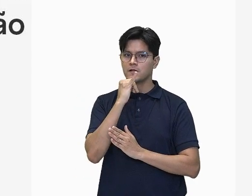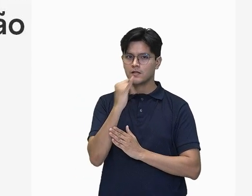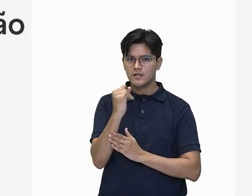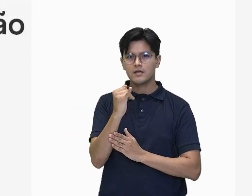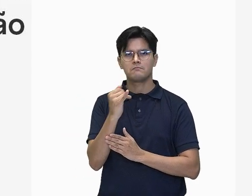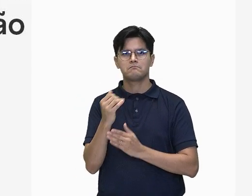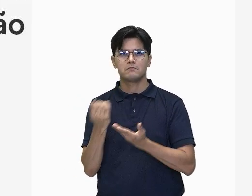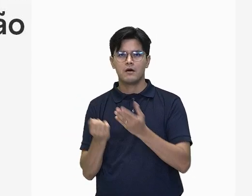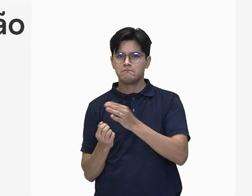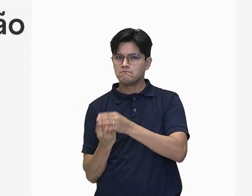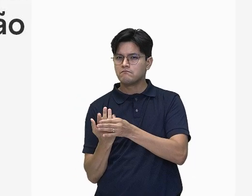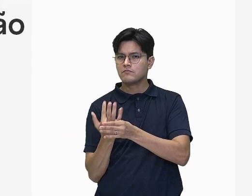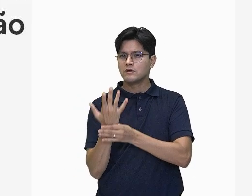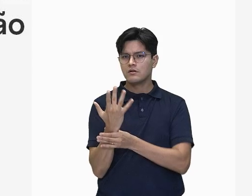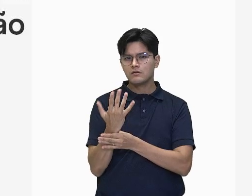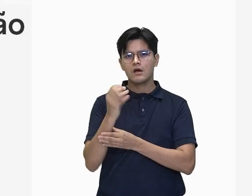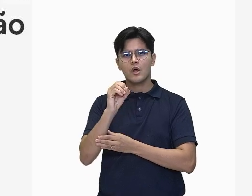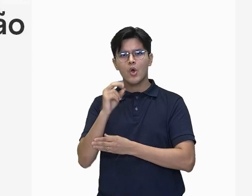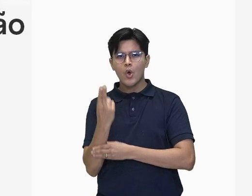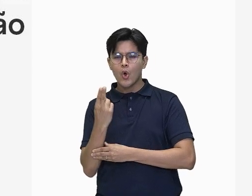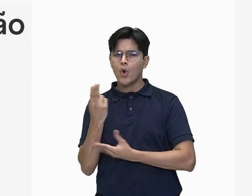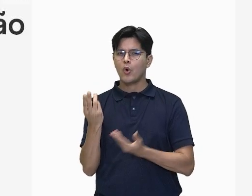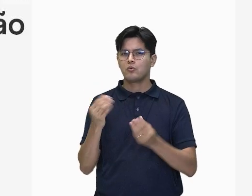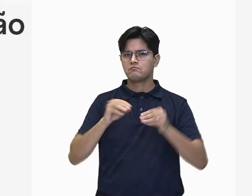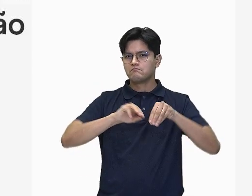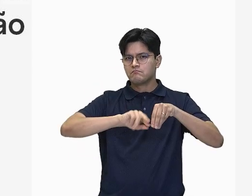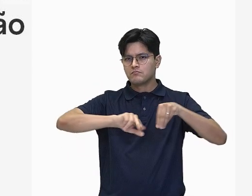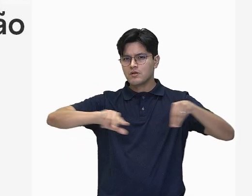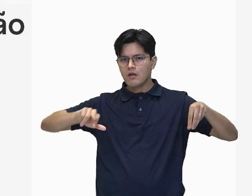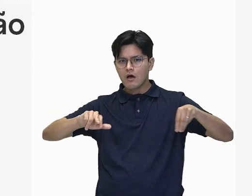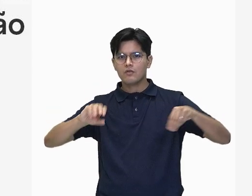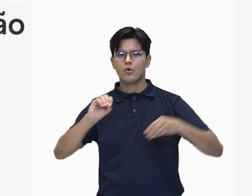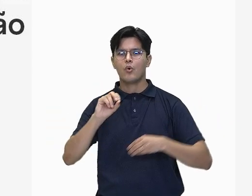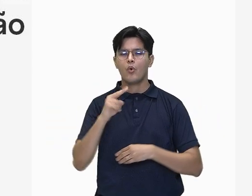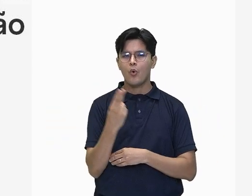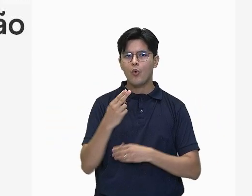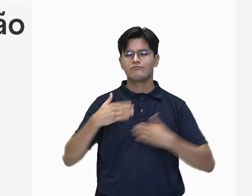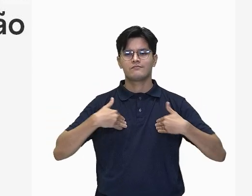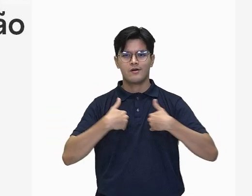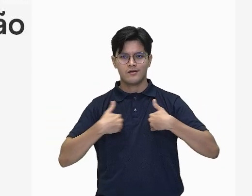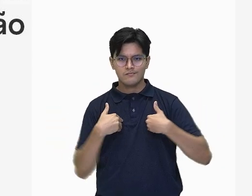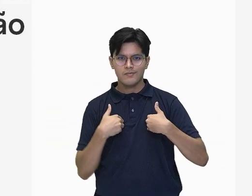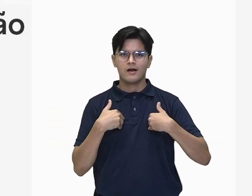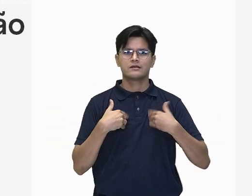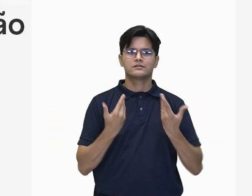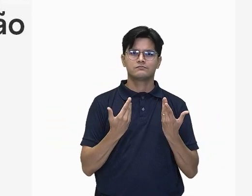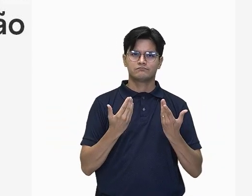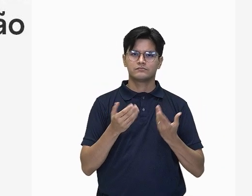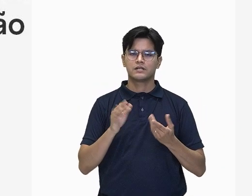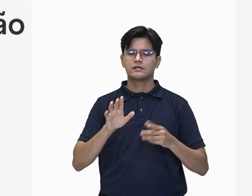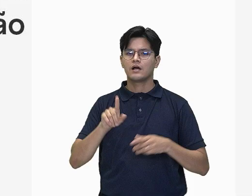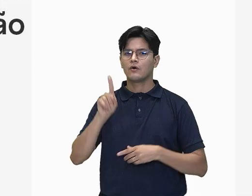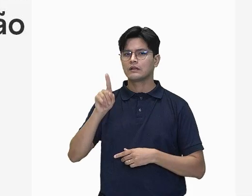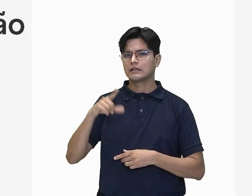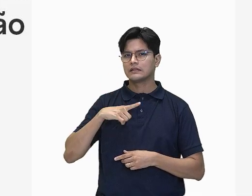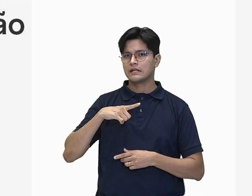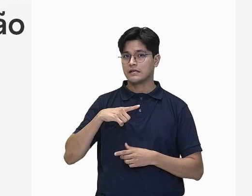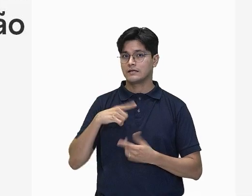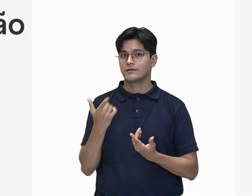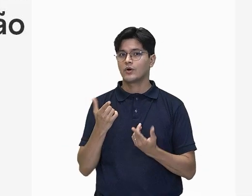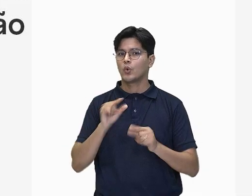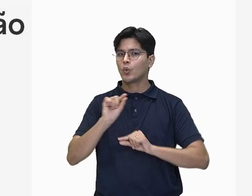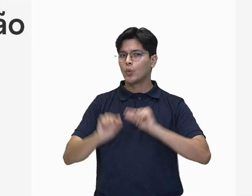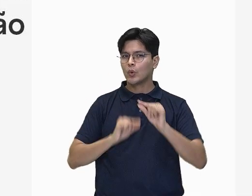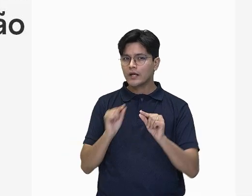é semelhante, cura semelhante. E o tratamento considera aspectos físicos, emocionais e mentais do